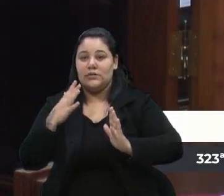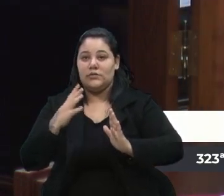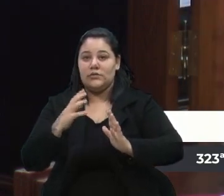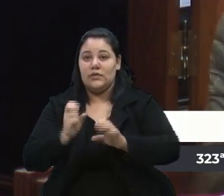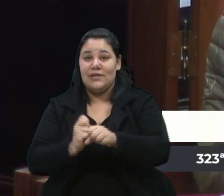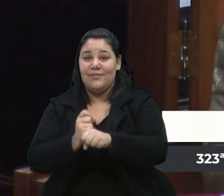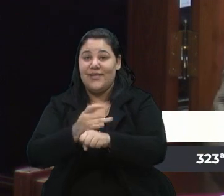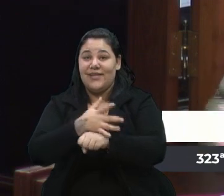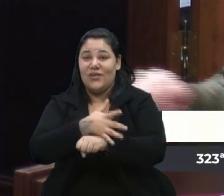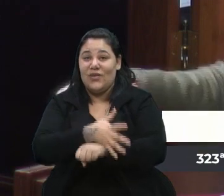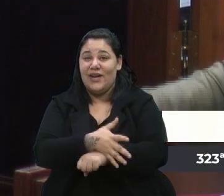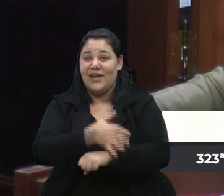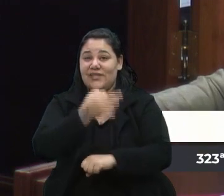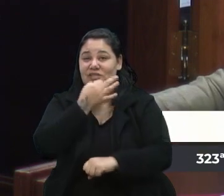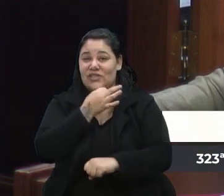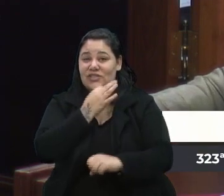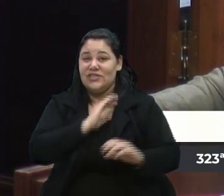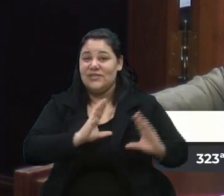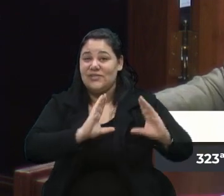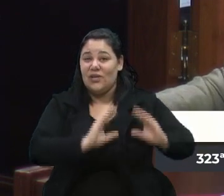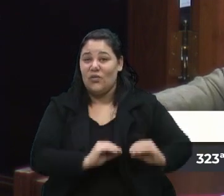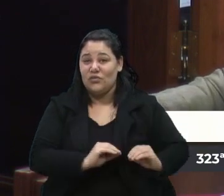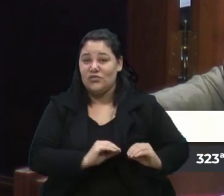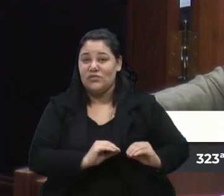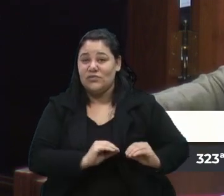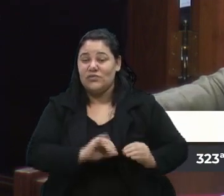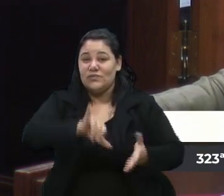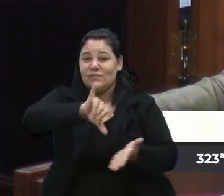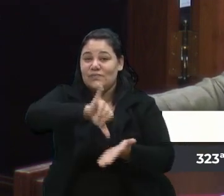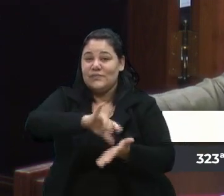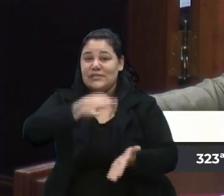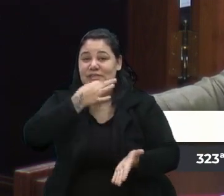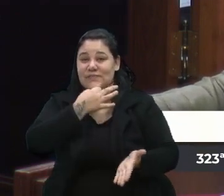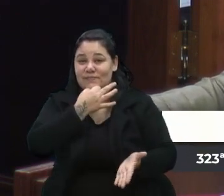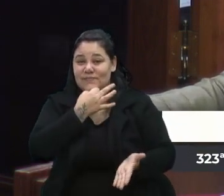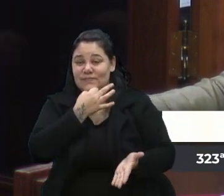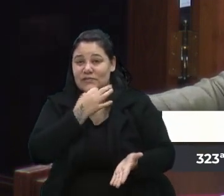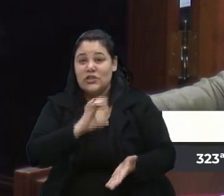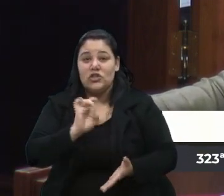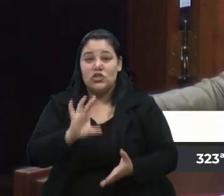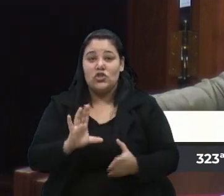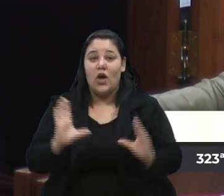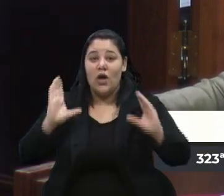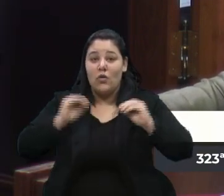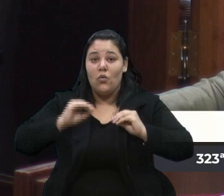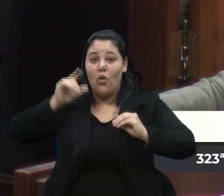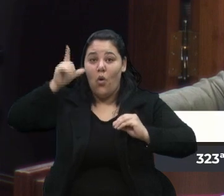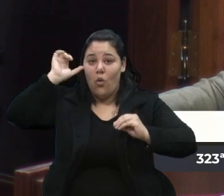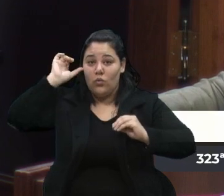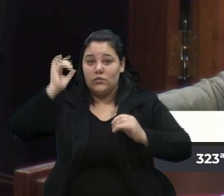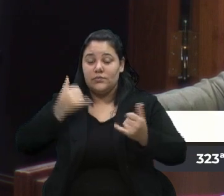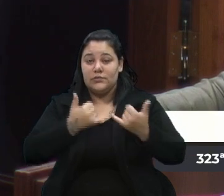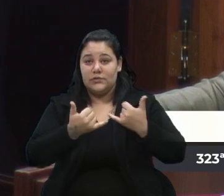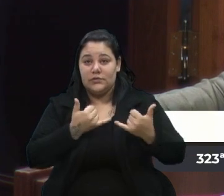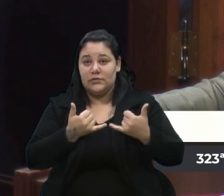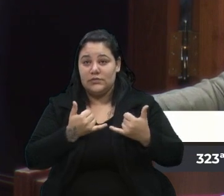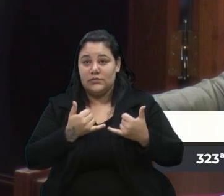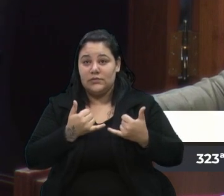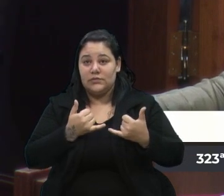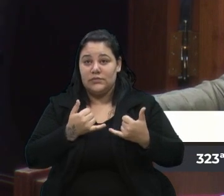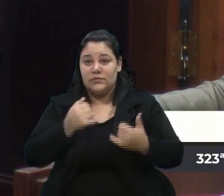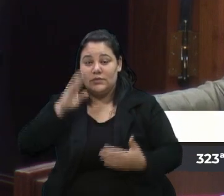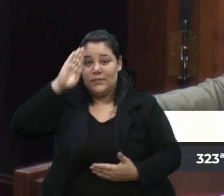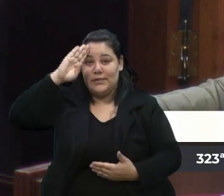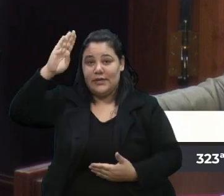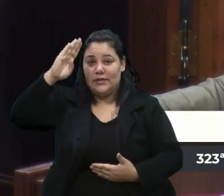de Caxias do Sul no centro da cidade só no dia só na noite de ontem né Obrigado militar